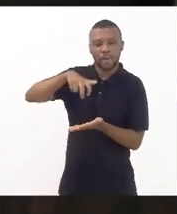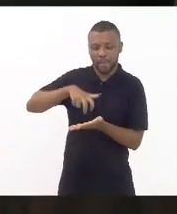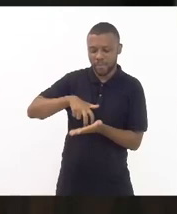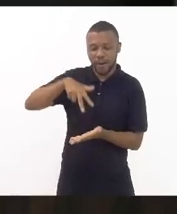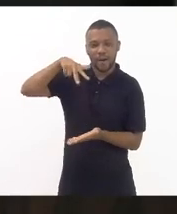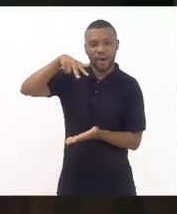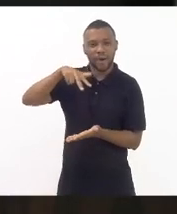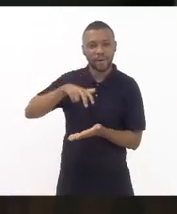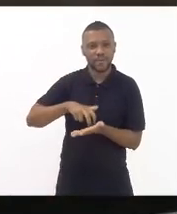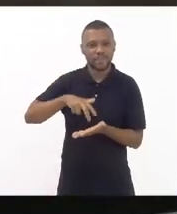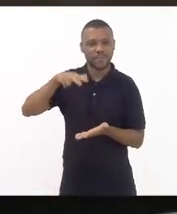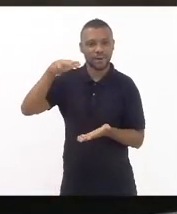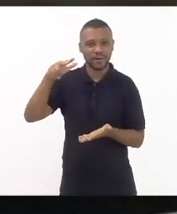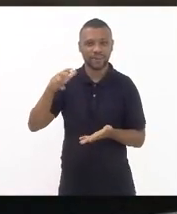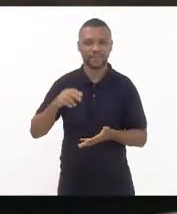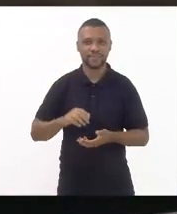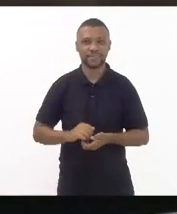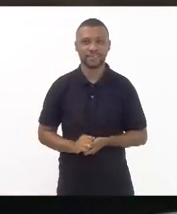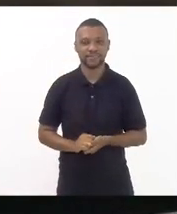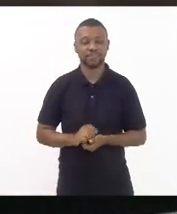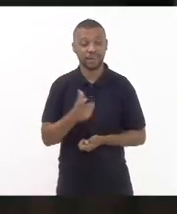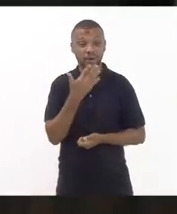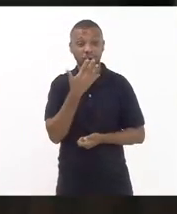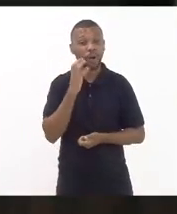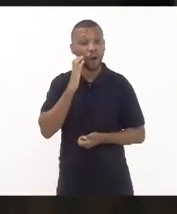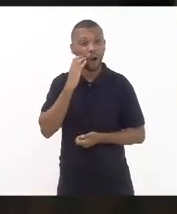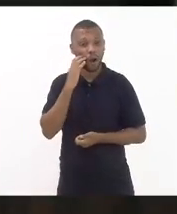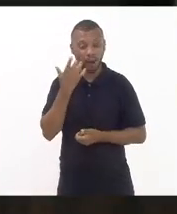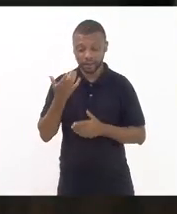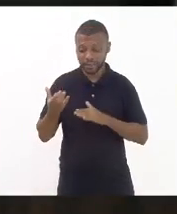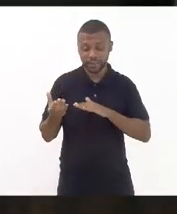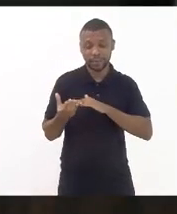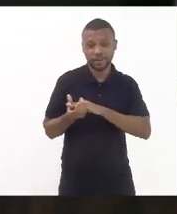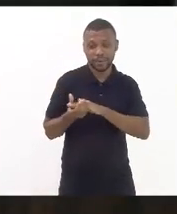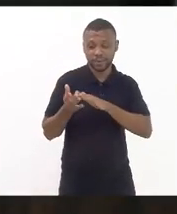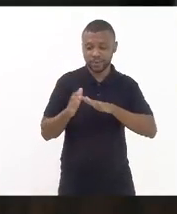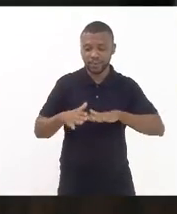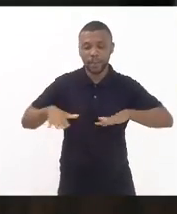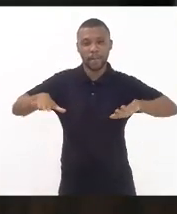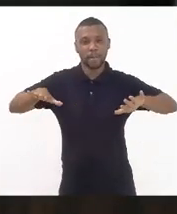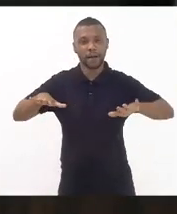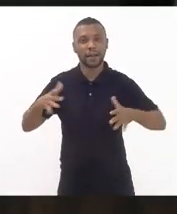Ele pulava. Era rosa. Aqui, o Chico Machado